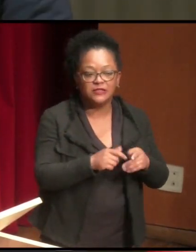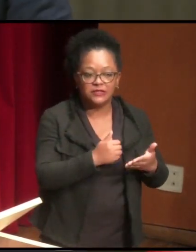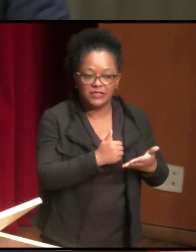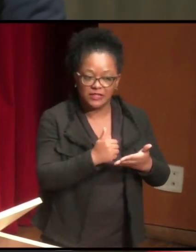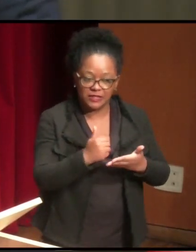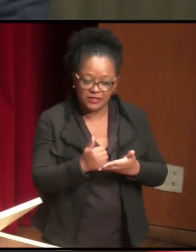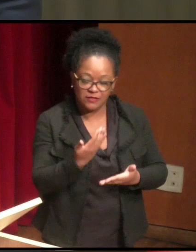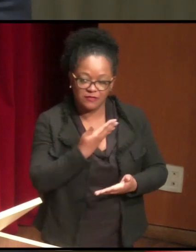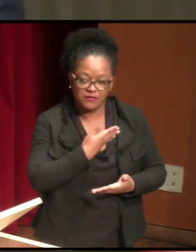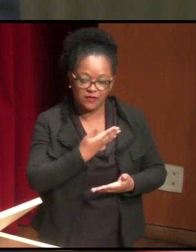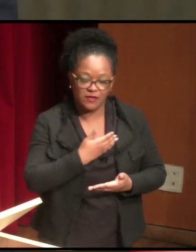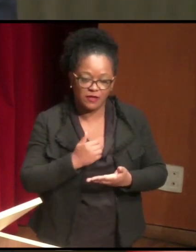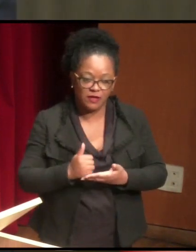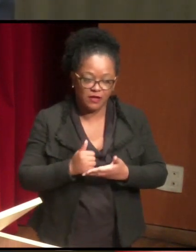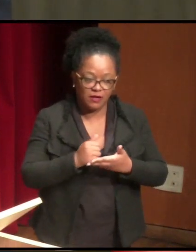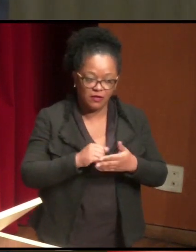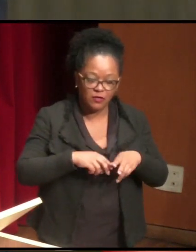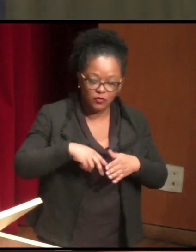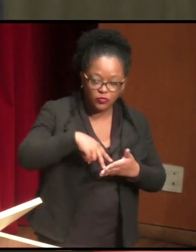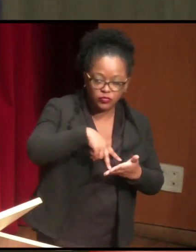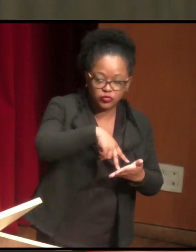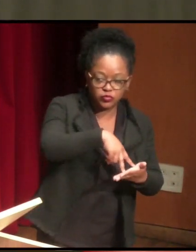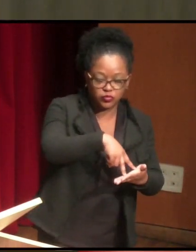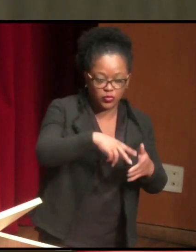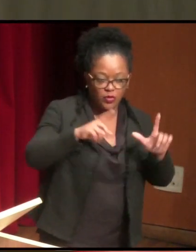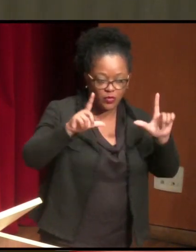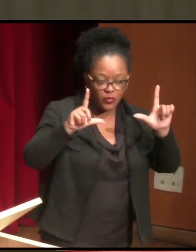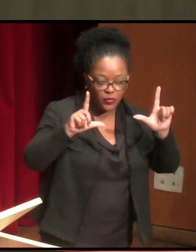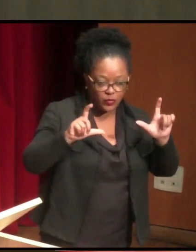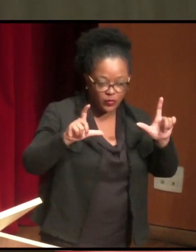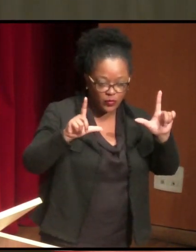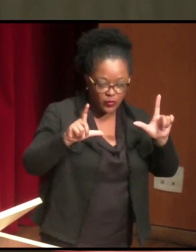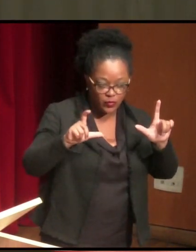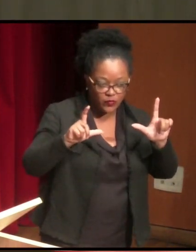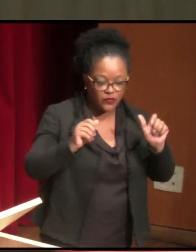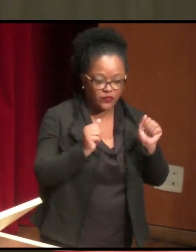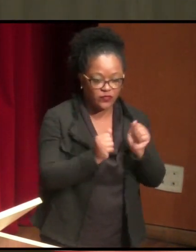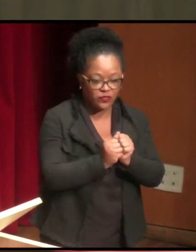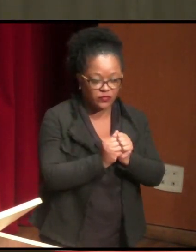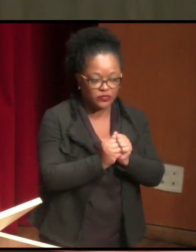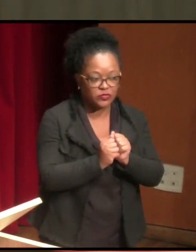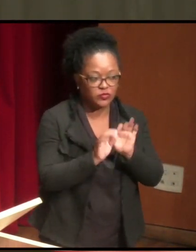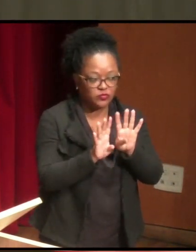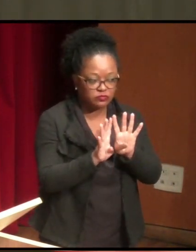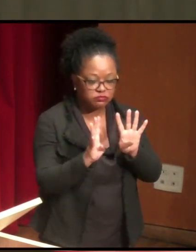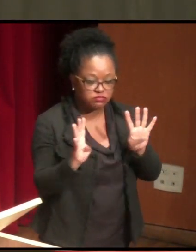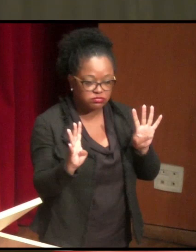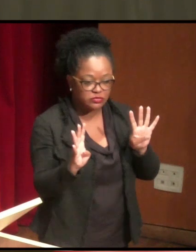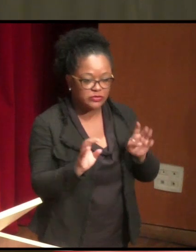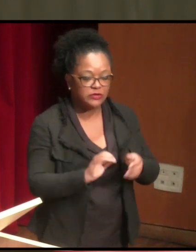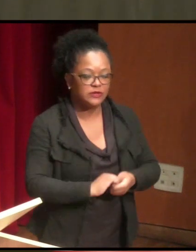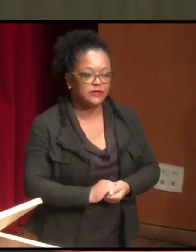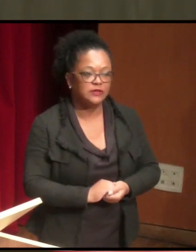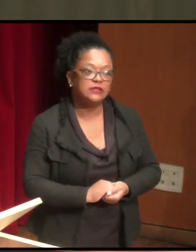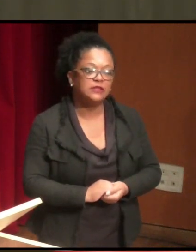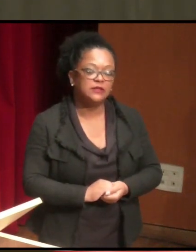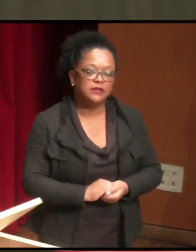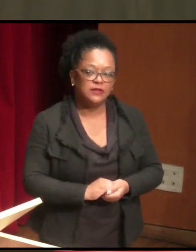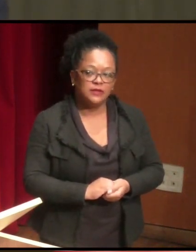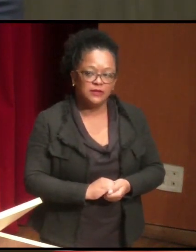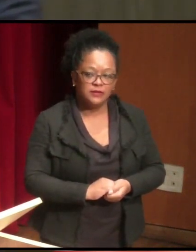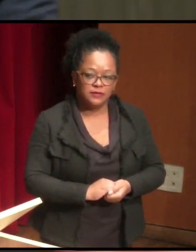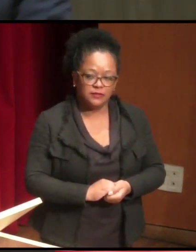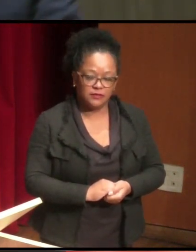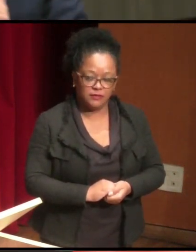aqui mais à frente um pouco ao palco, para a gente tirar uma bela foto com eles ao mesmo tempo. E, na verdade, pedir para que a